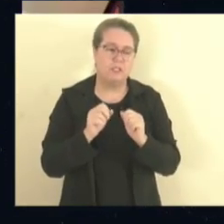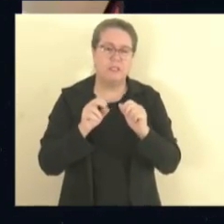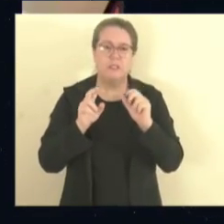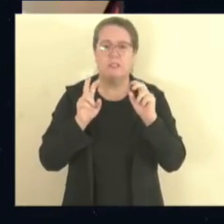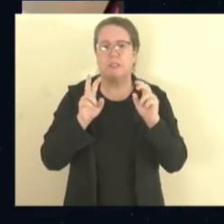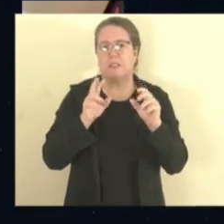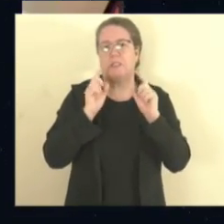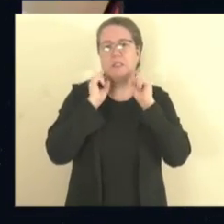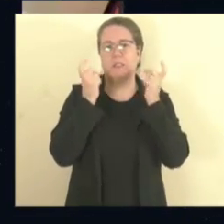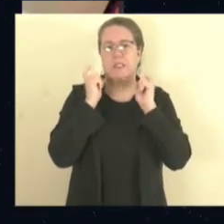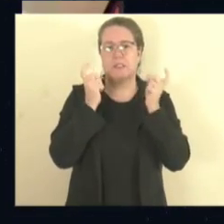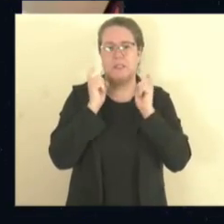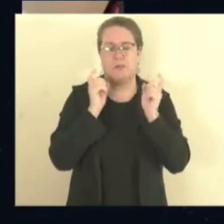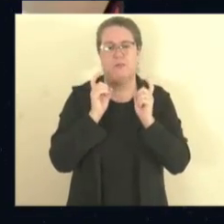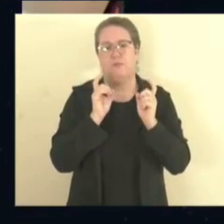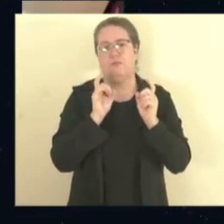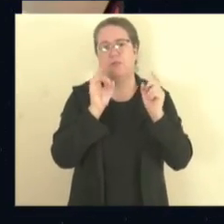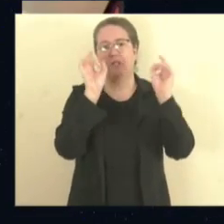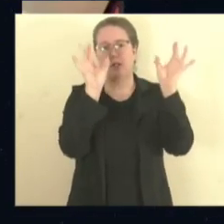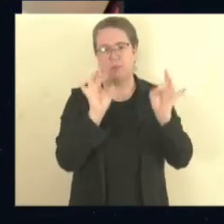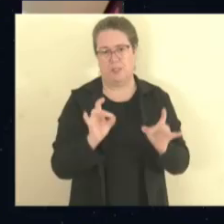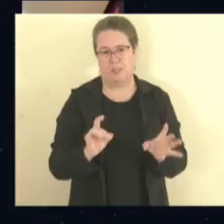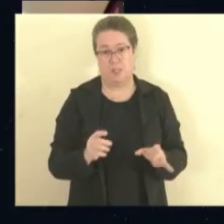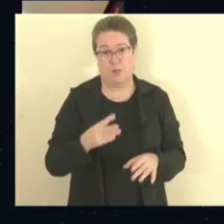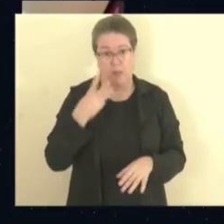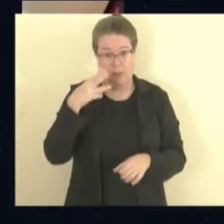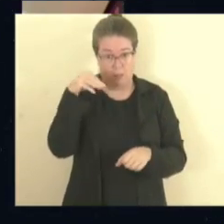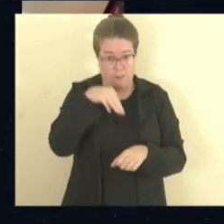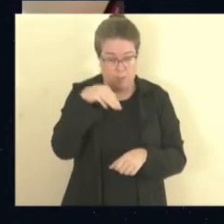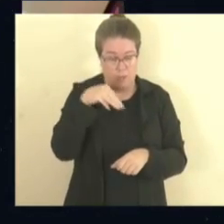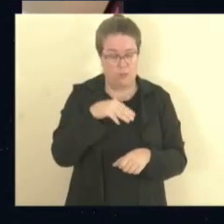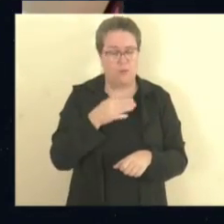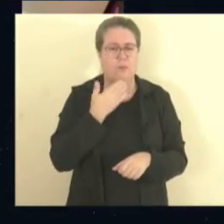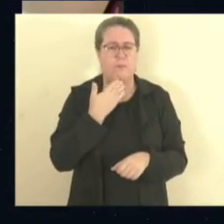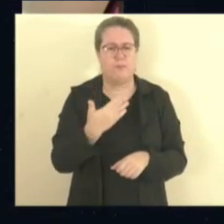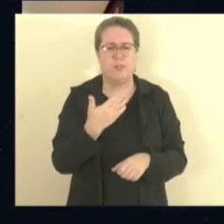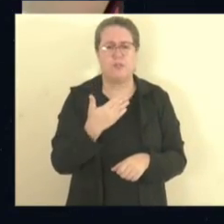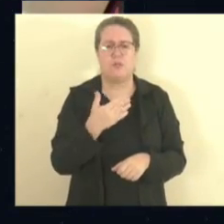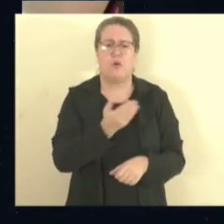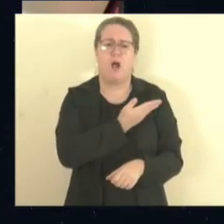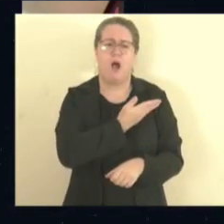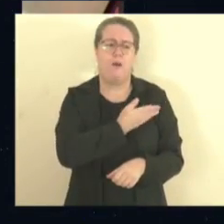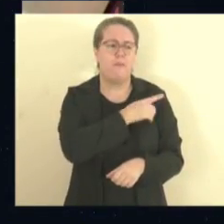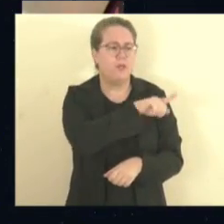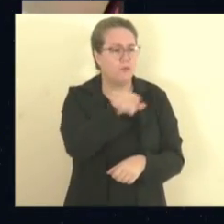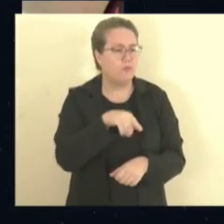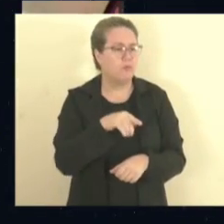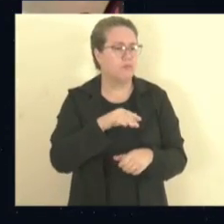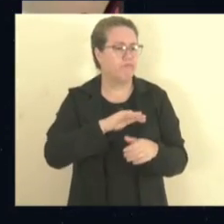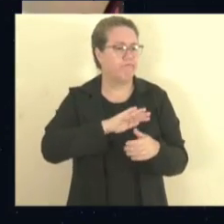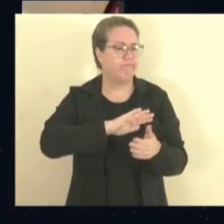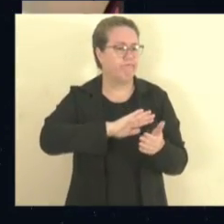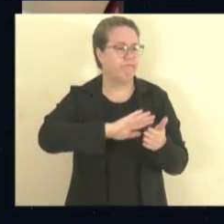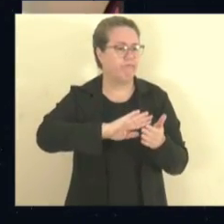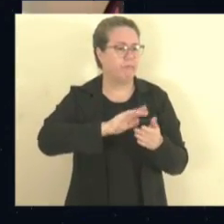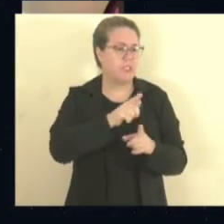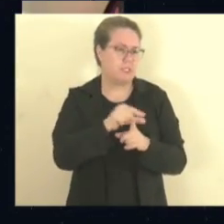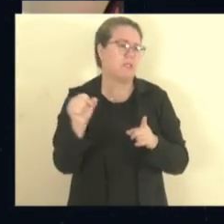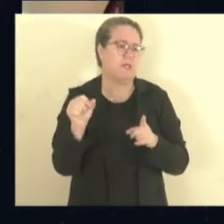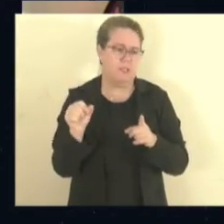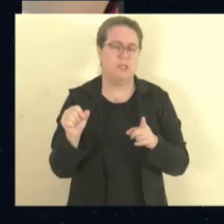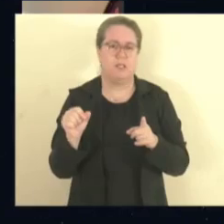de 3 minutos. Então eu peço aos colegas que saiam aí da nossa plataforma e